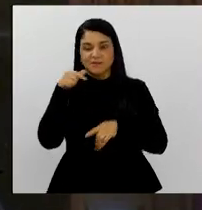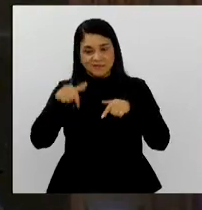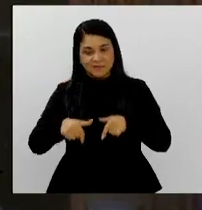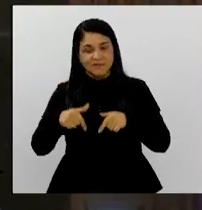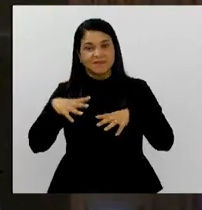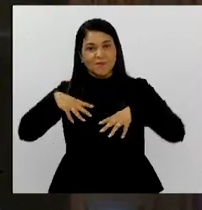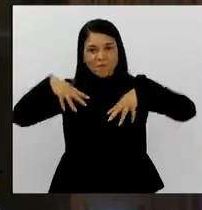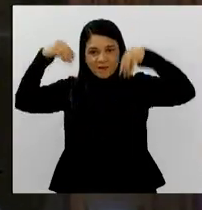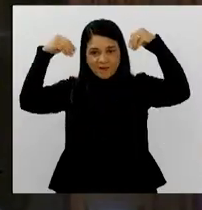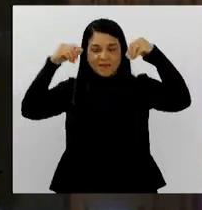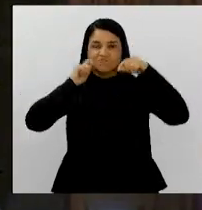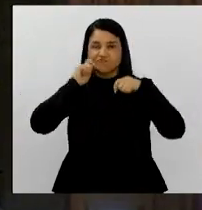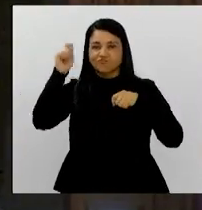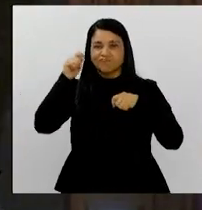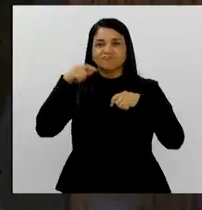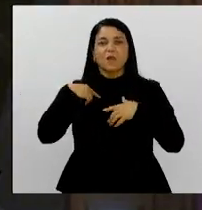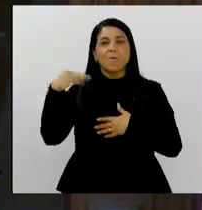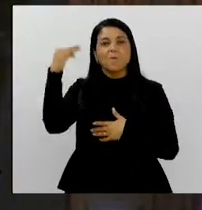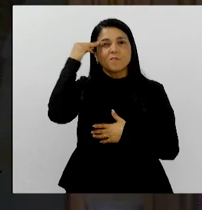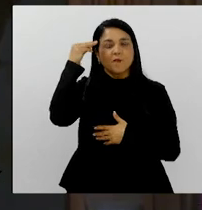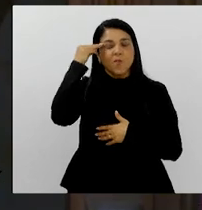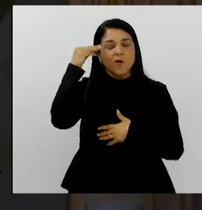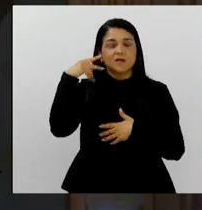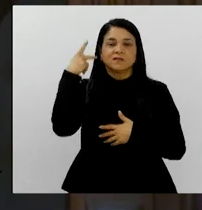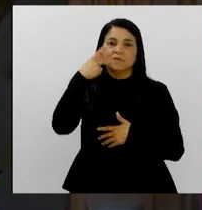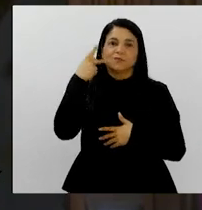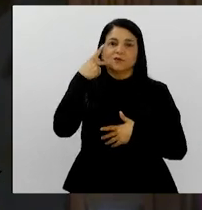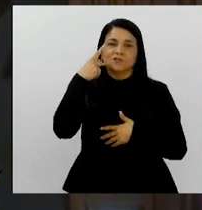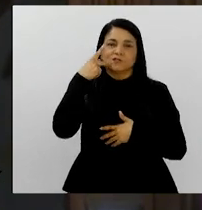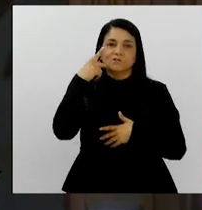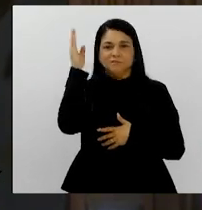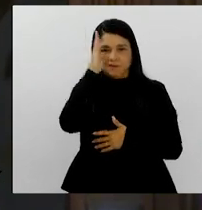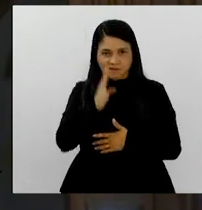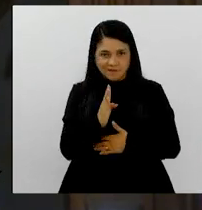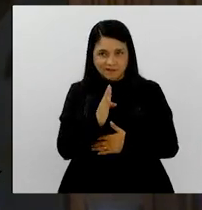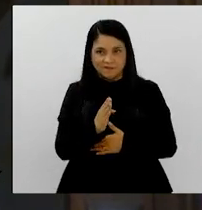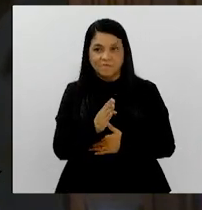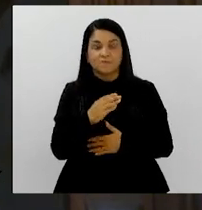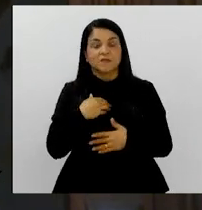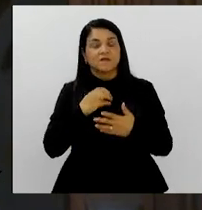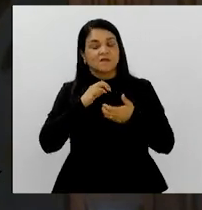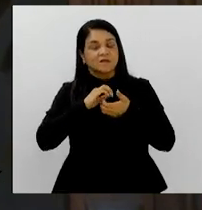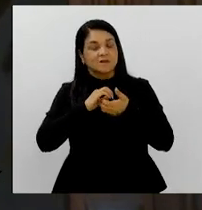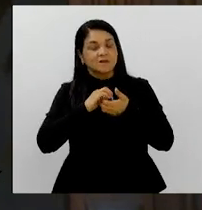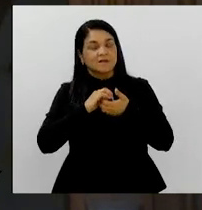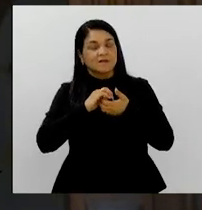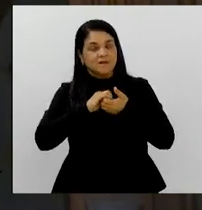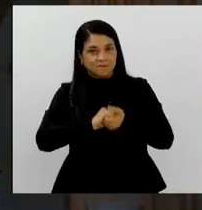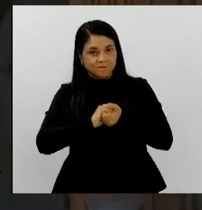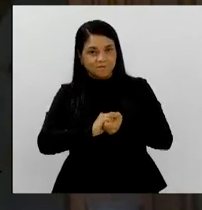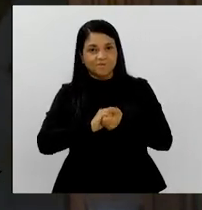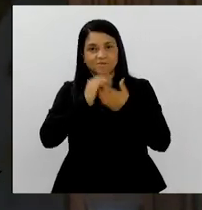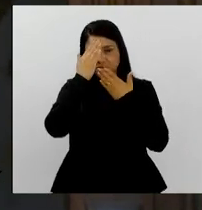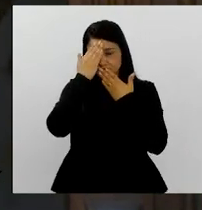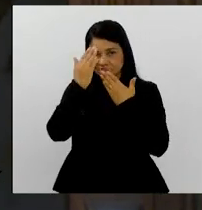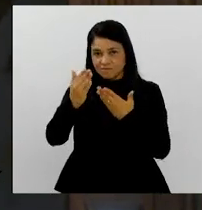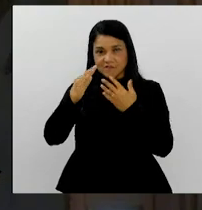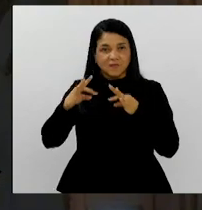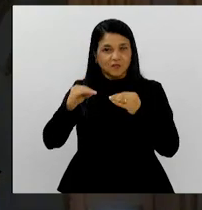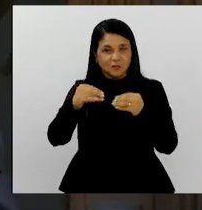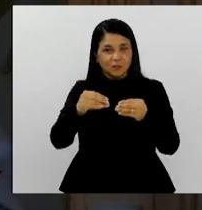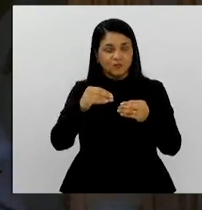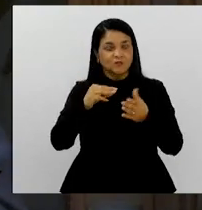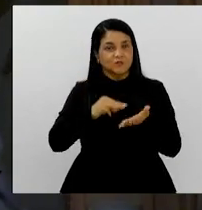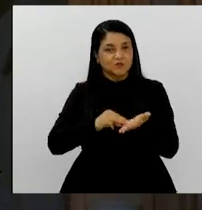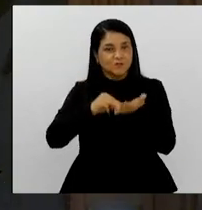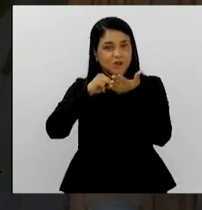do Legislativo do Parlamento Brasileiro. Quero agradecer e cumprimentar também aos demais membros aqui